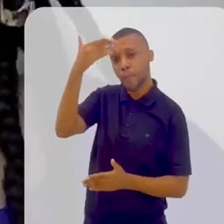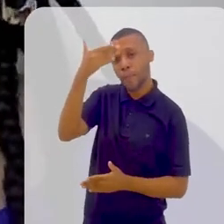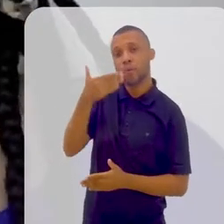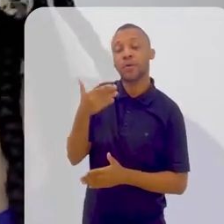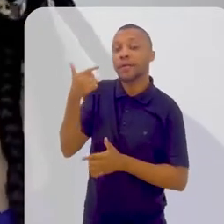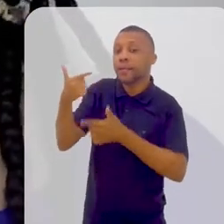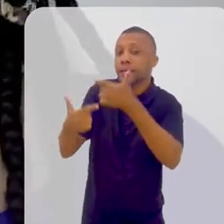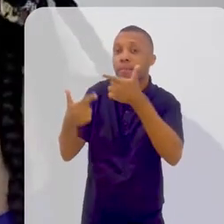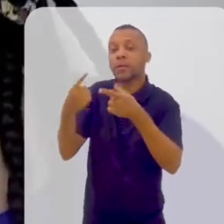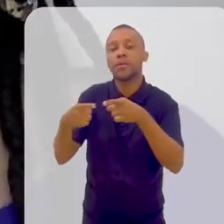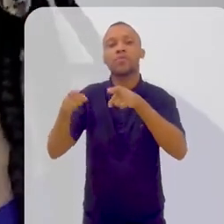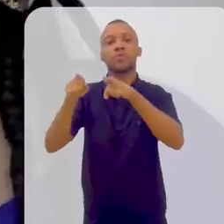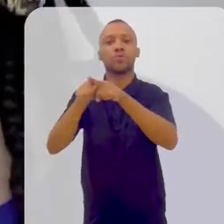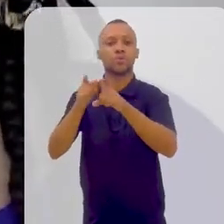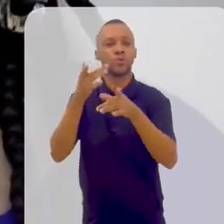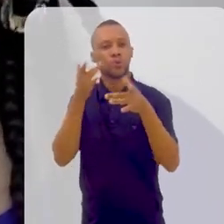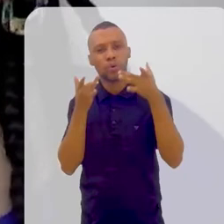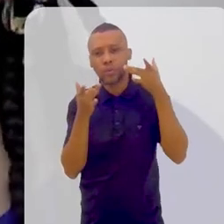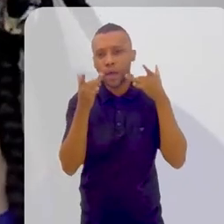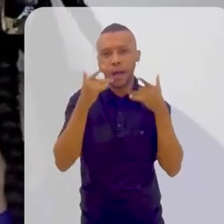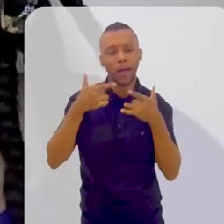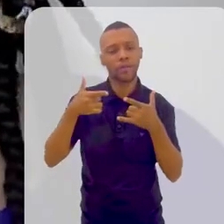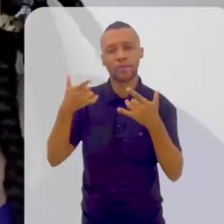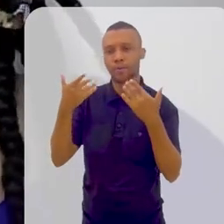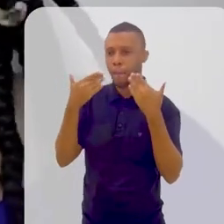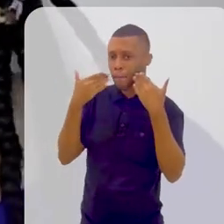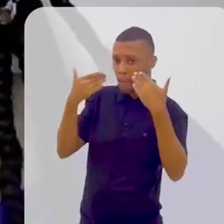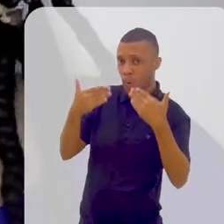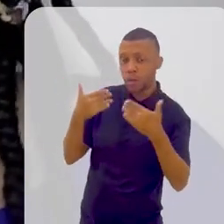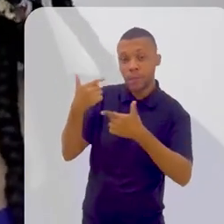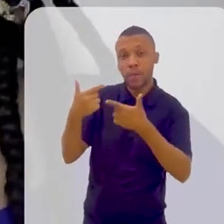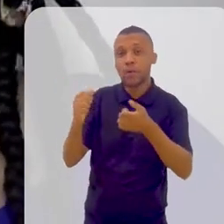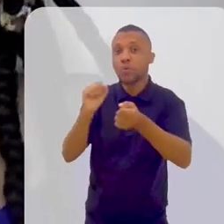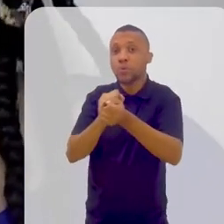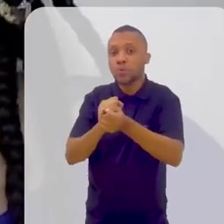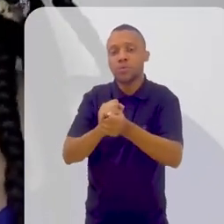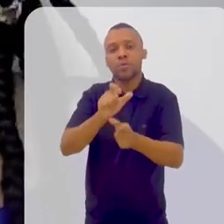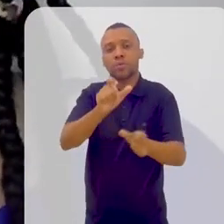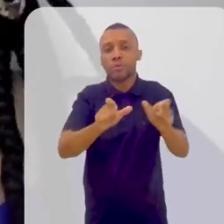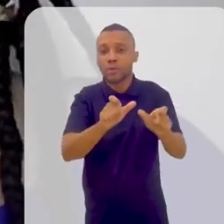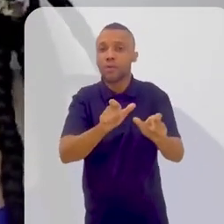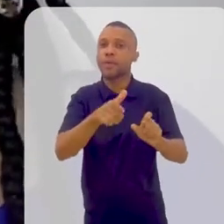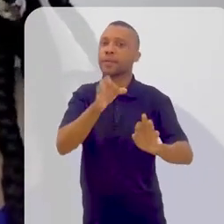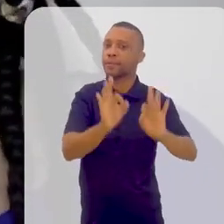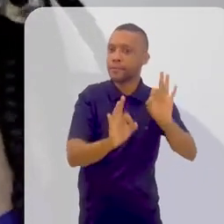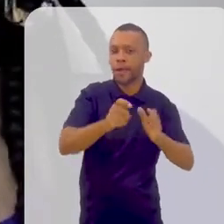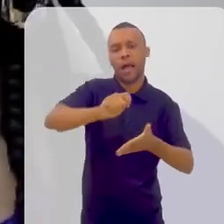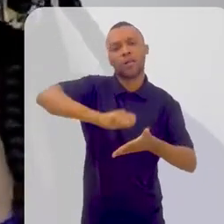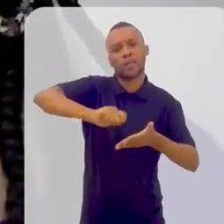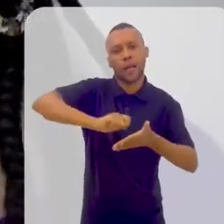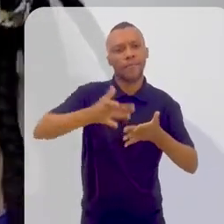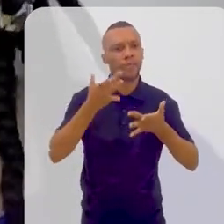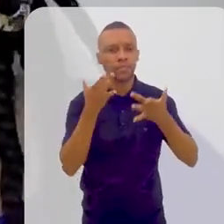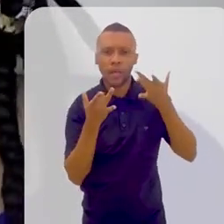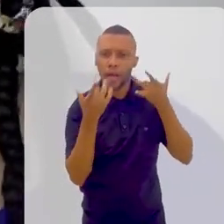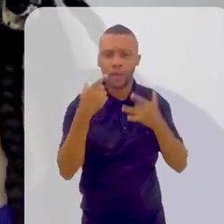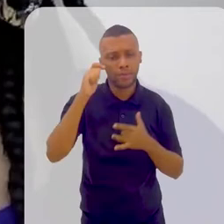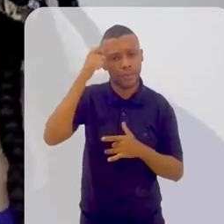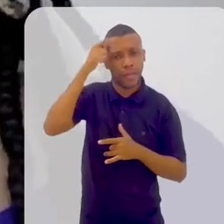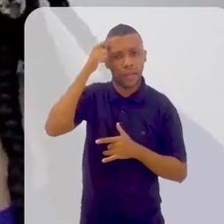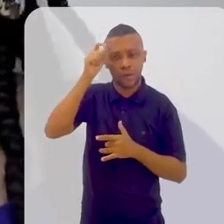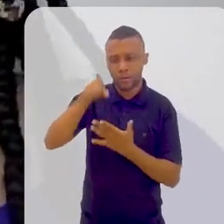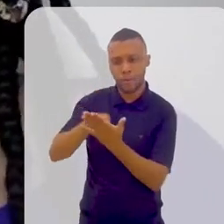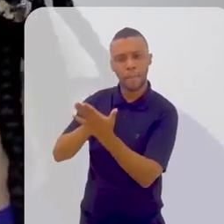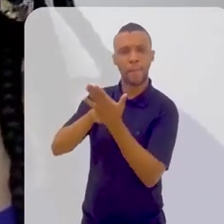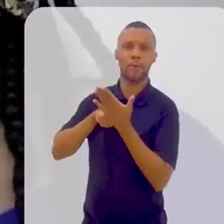trouxe isso, trabalhar com o teatro me trouxe isso. Trabalhar com pessoas que fazem o teatro negro me trouxe isso.